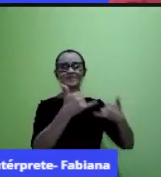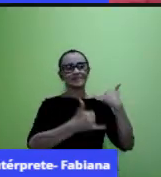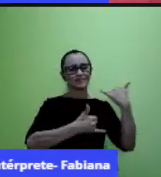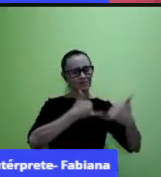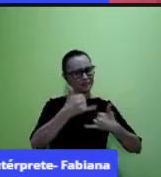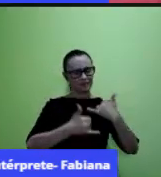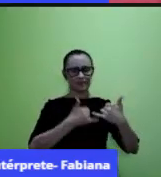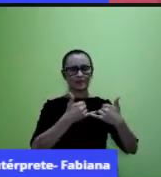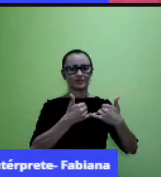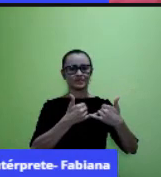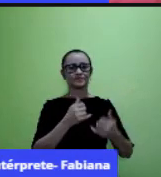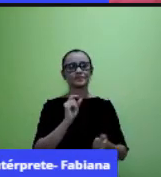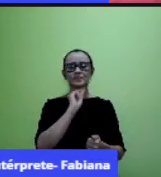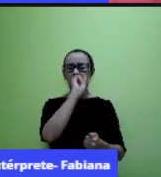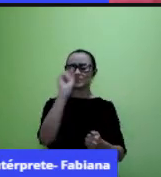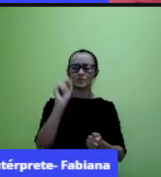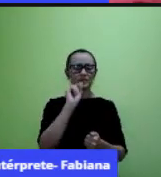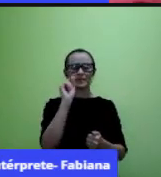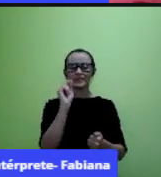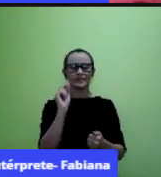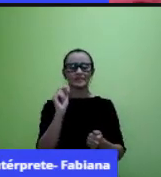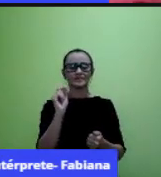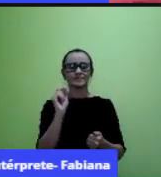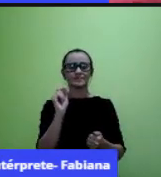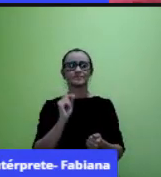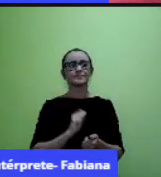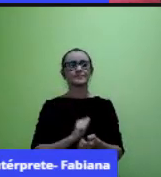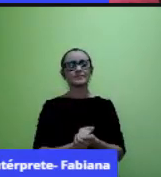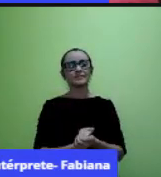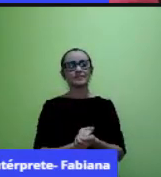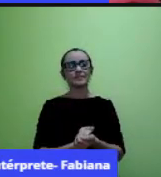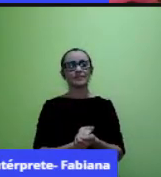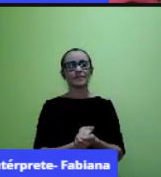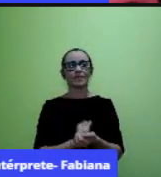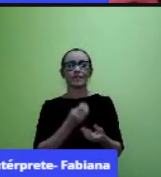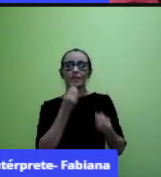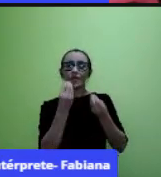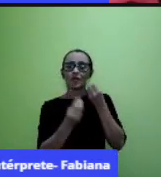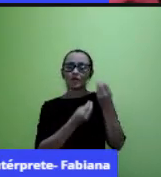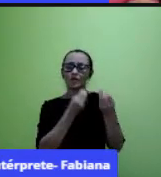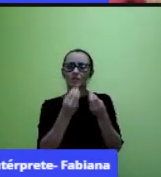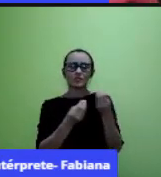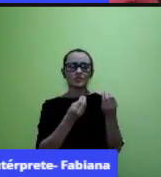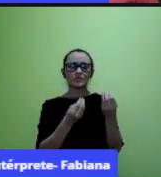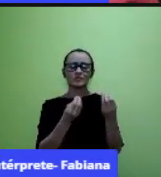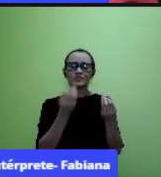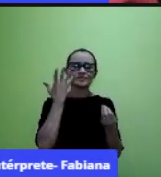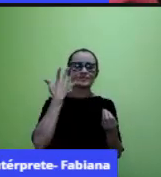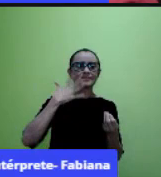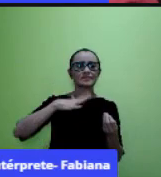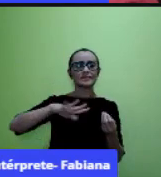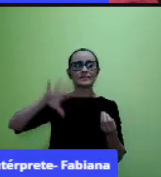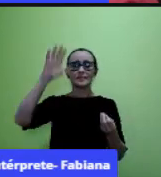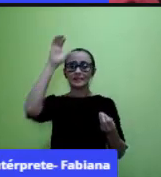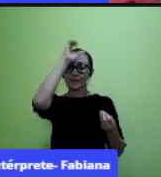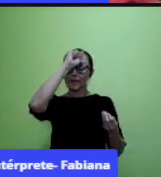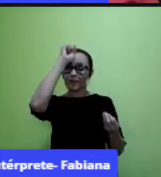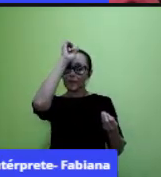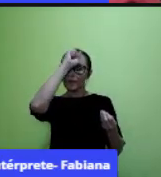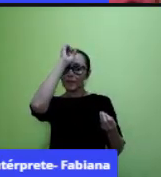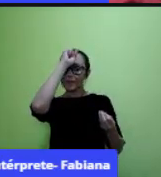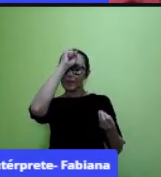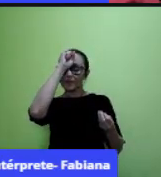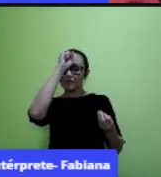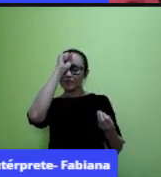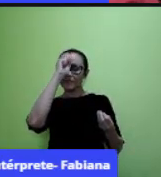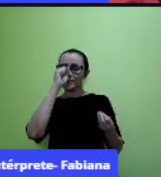que é a problematização, então? Como que essa criança ela aprende na educação infantil?